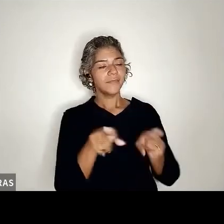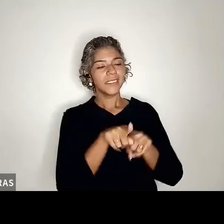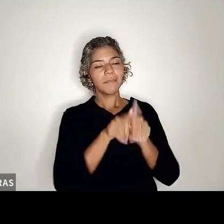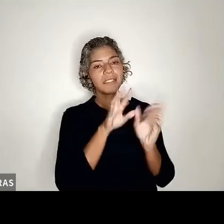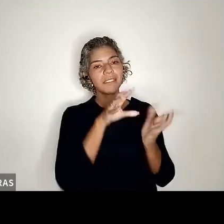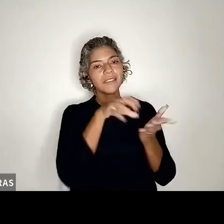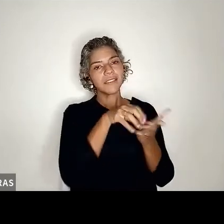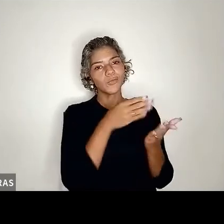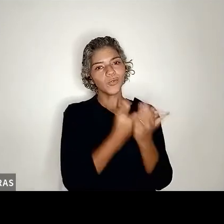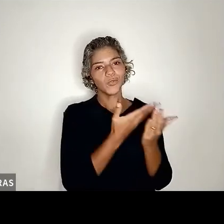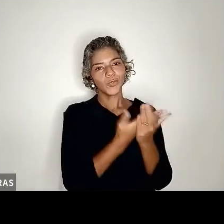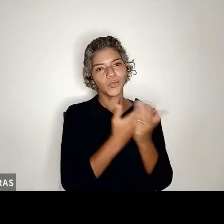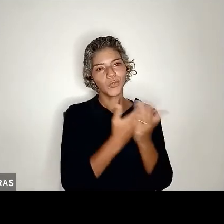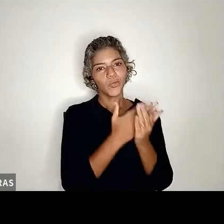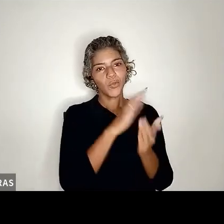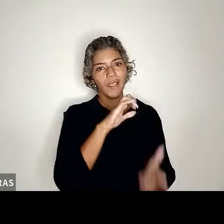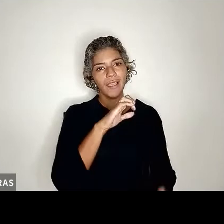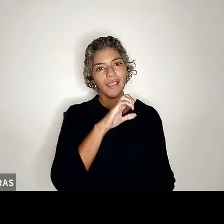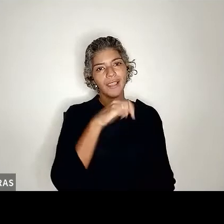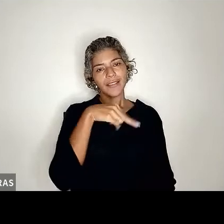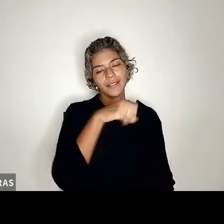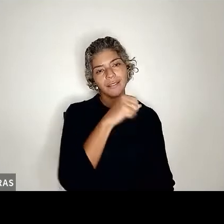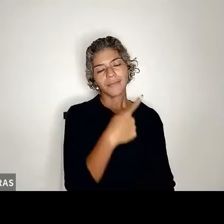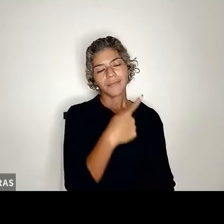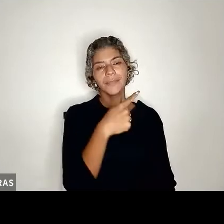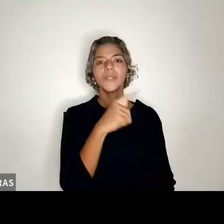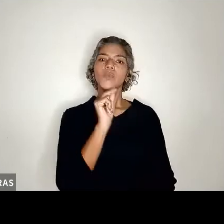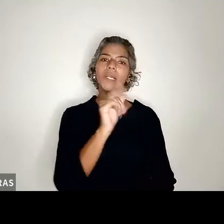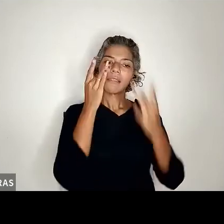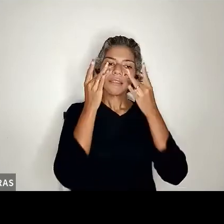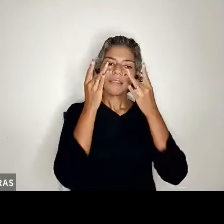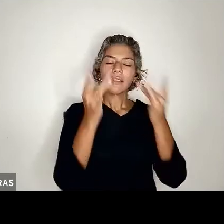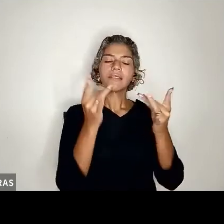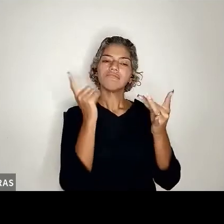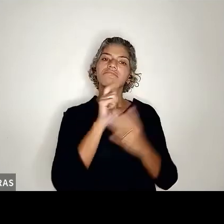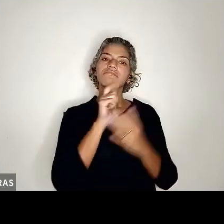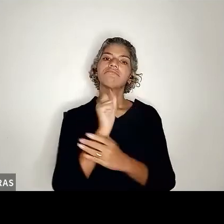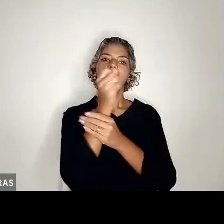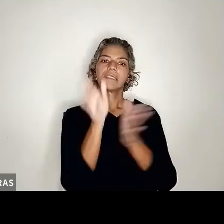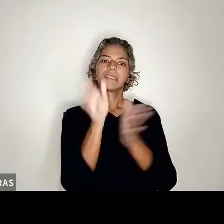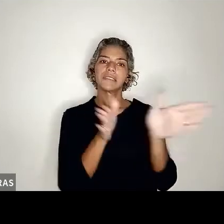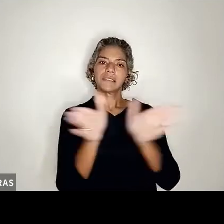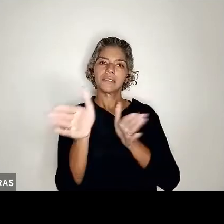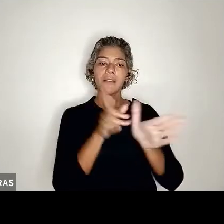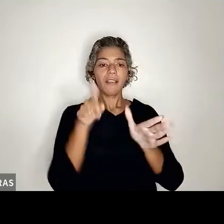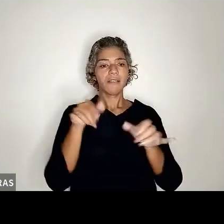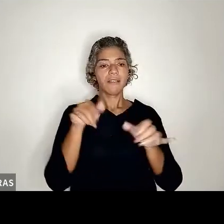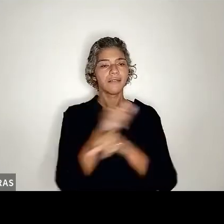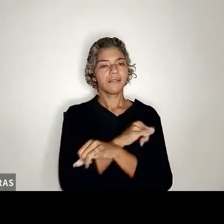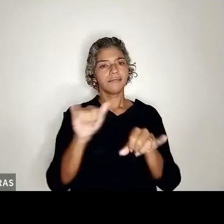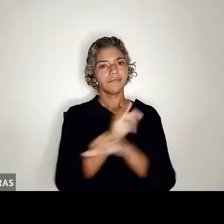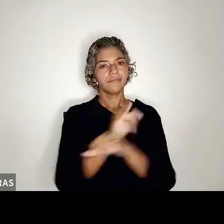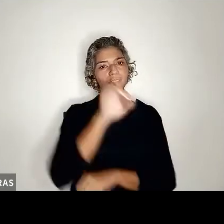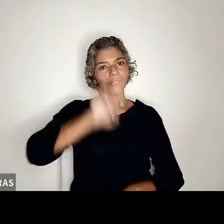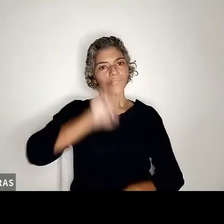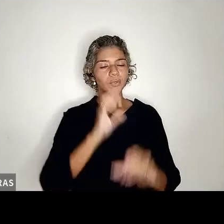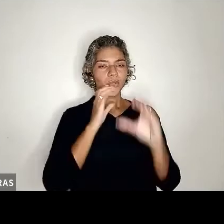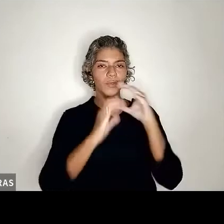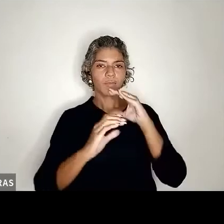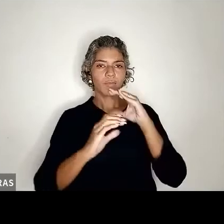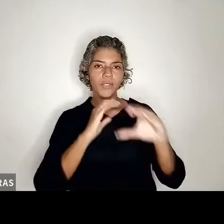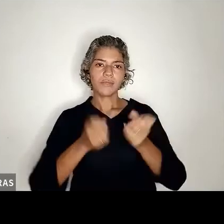atento à questão mesmo da garantia da acessibilidade como uma estratégia de garantia do direito à comunicação, direito à